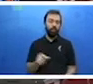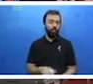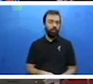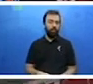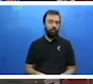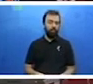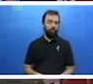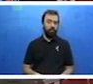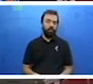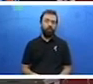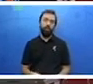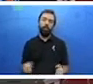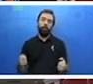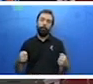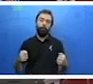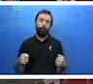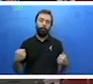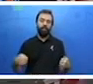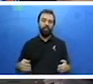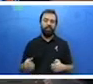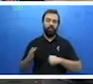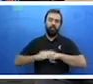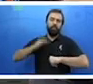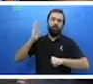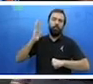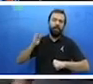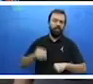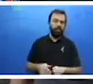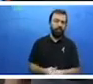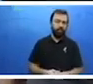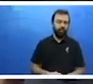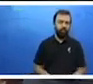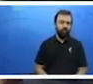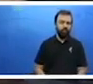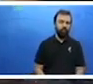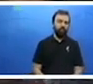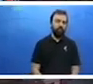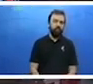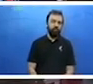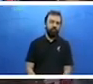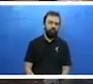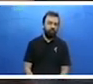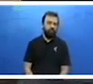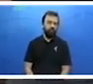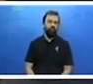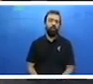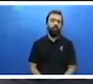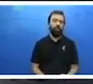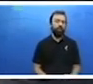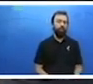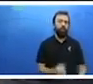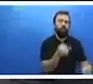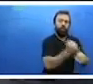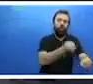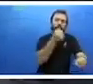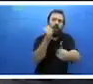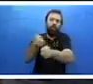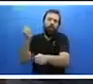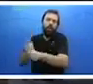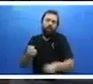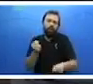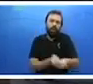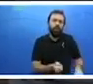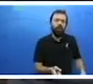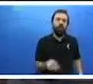são mais necessárias e em que locais elas deveriam ser feitas. Gente, tantas obras. Nosso Brasil é grande. Como